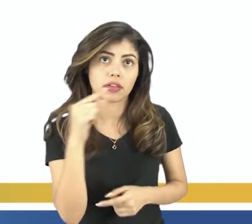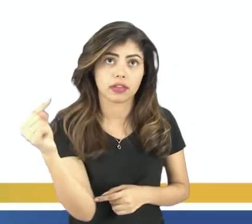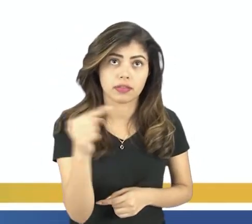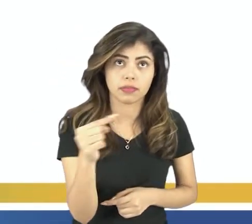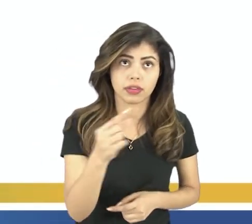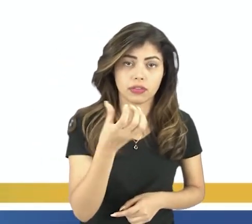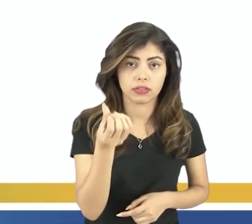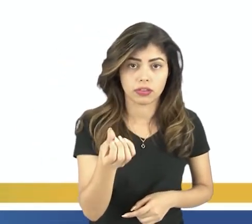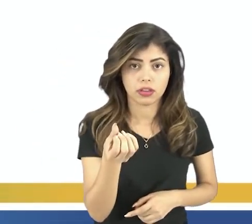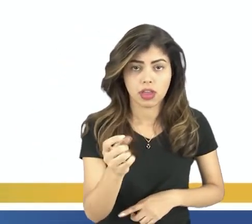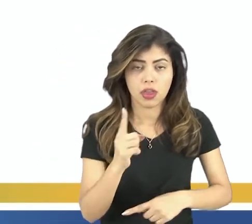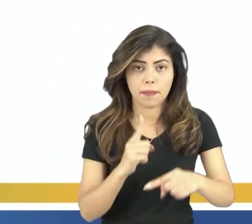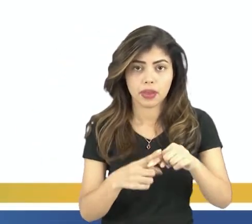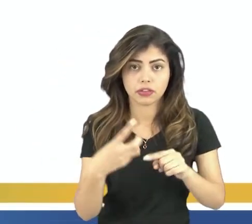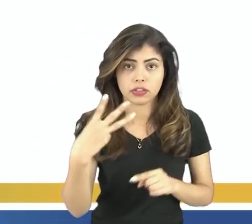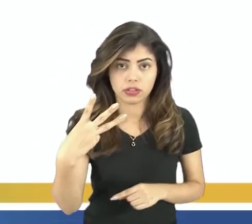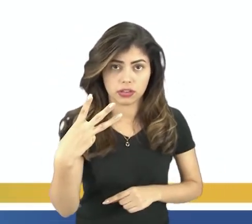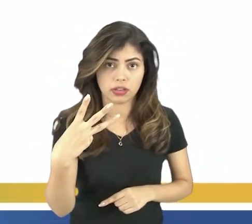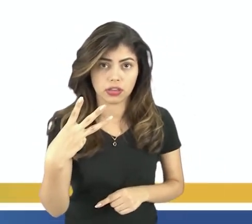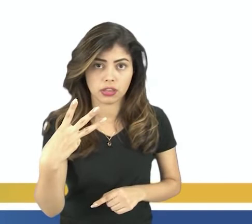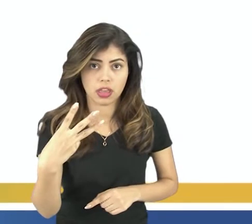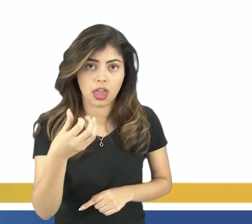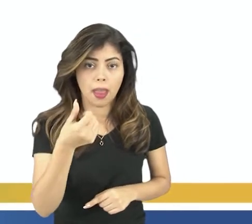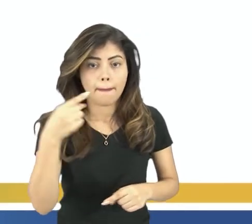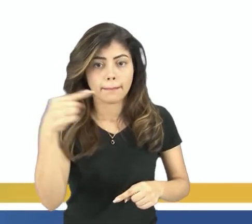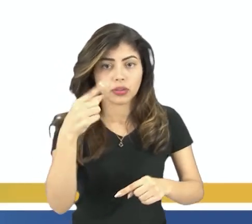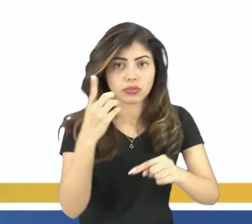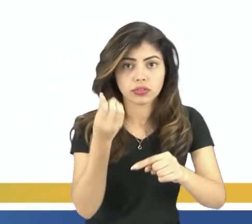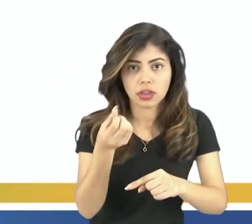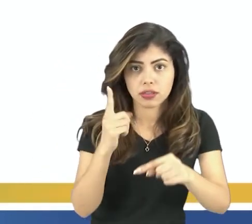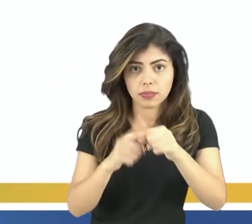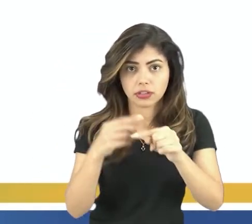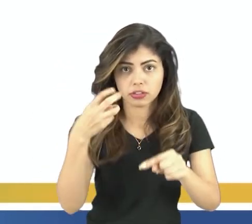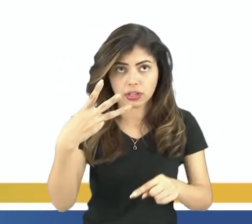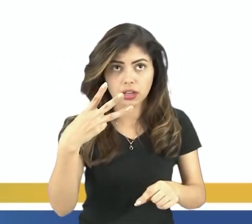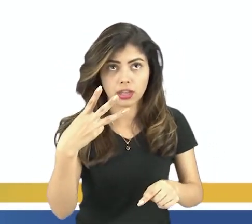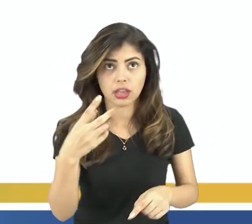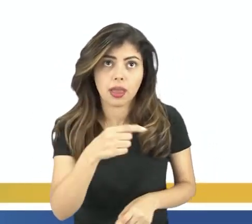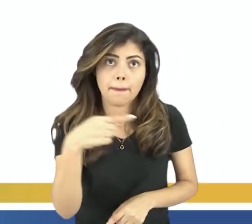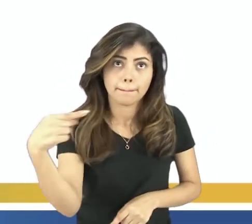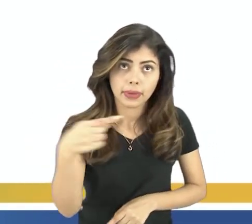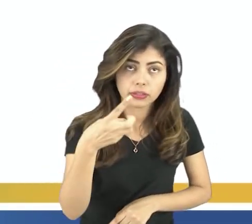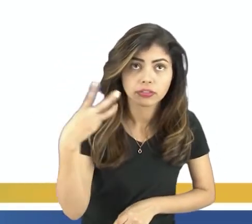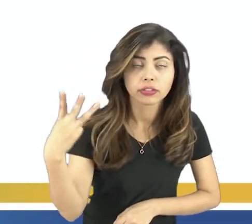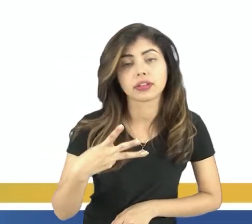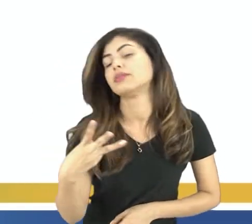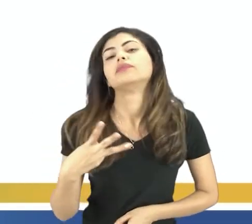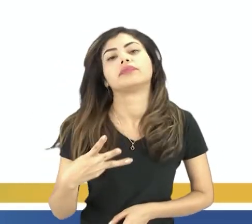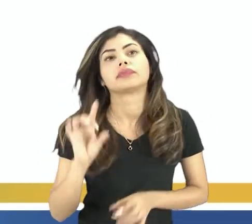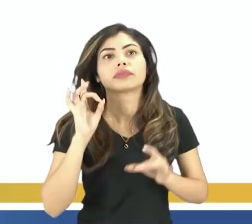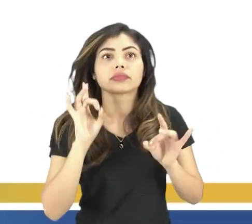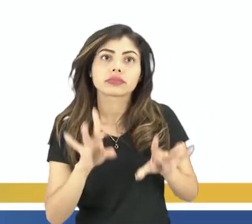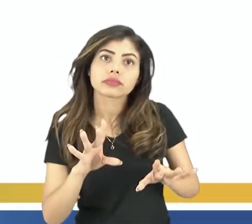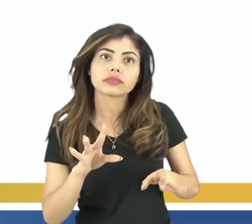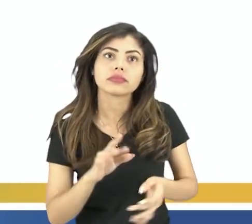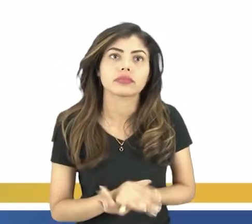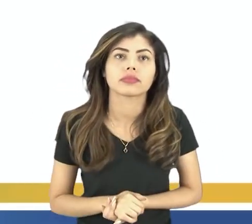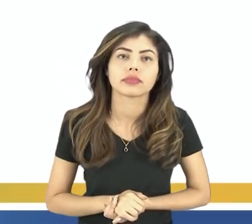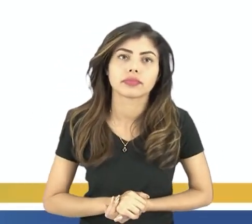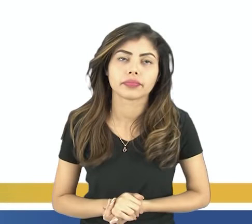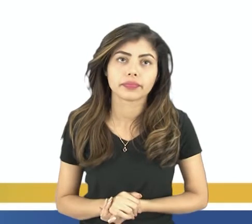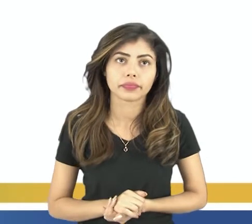menos 6 mais 3. Menos 6 mais 3 vai dar menos 3 no expoente. E aí a gente ficou somente com o